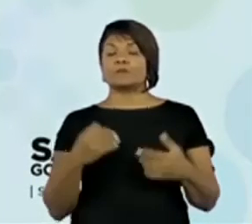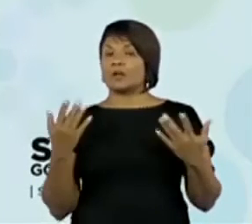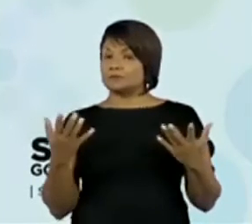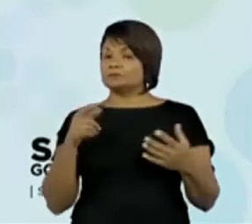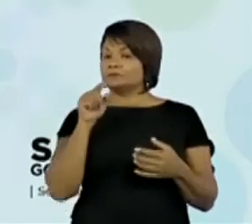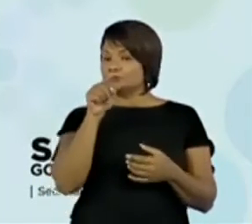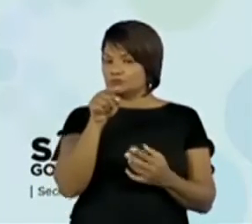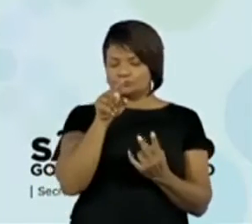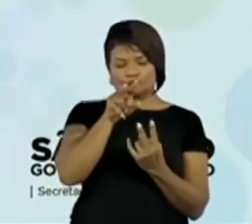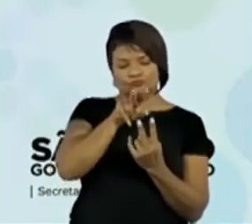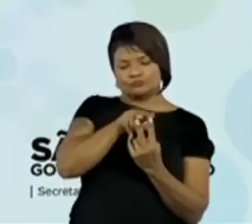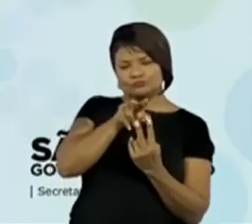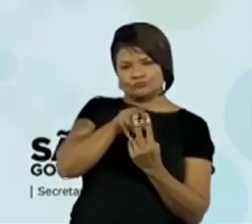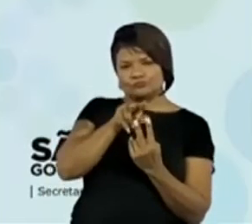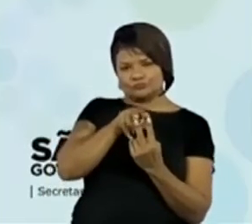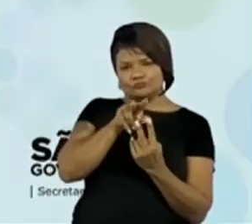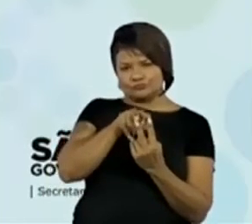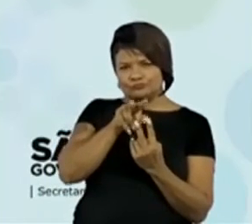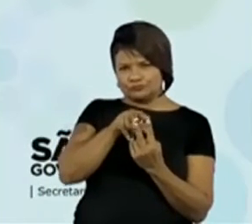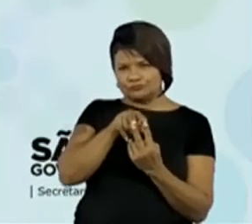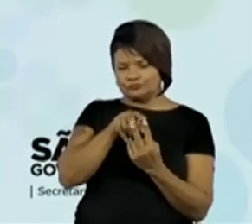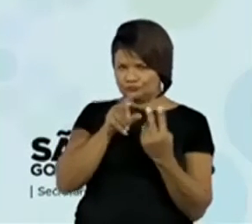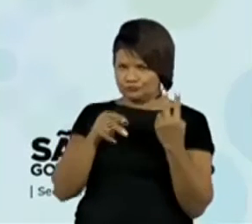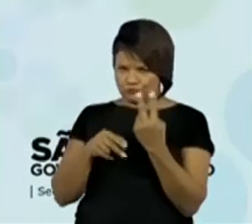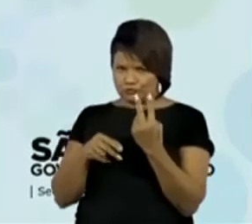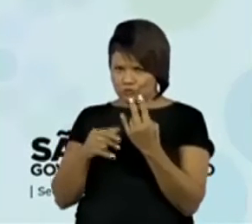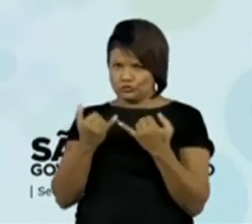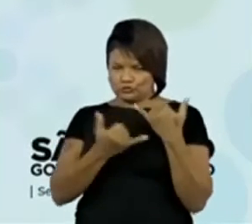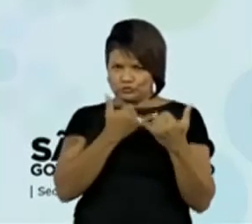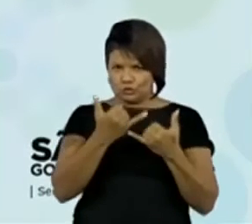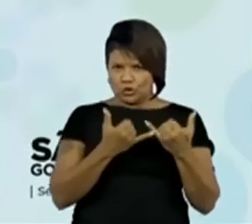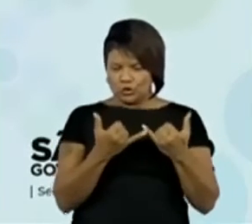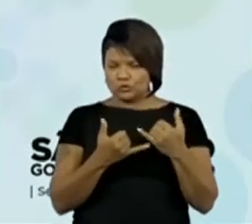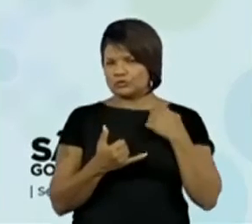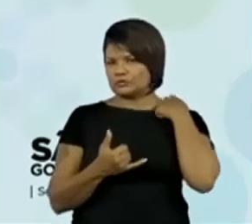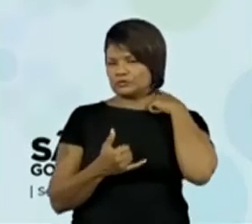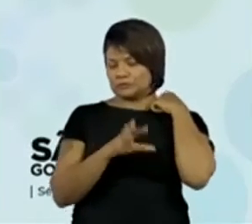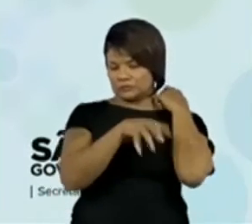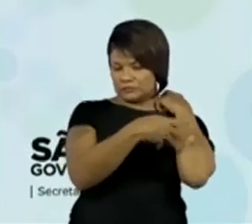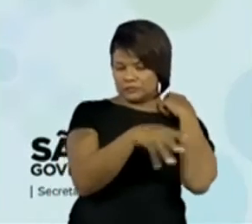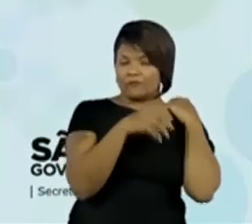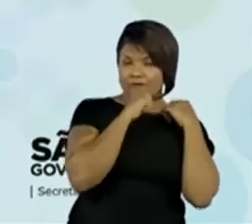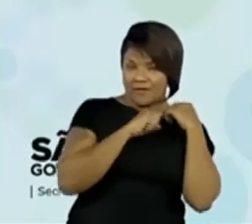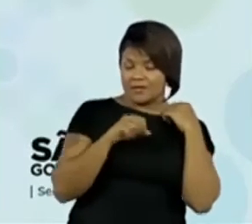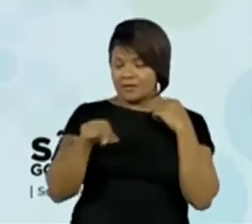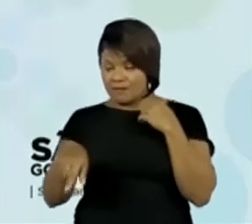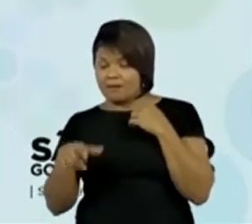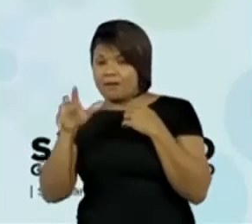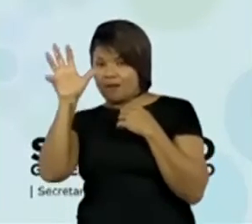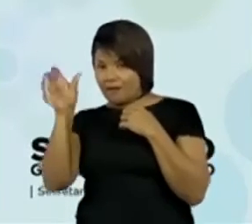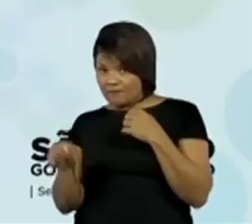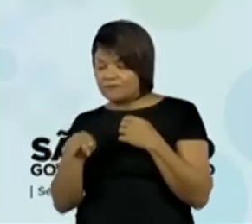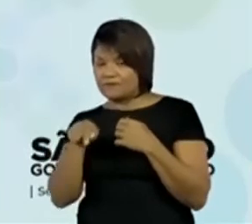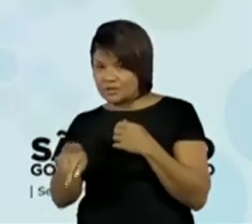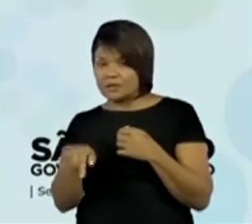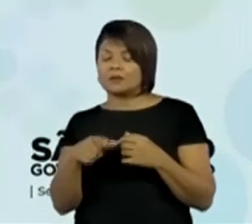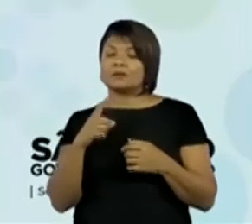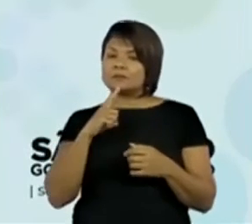de